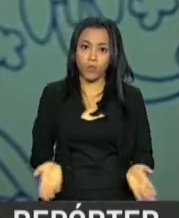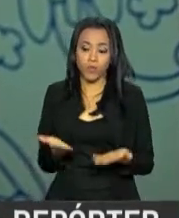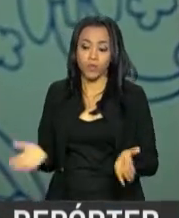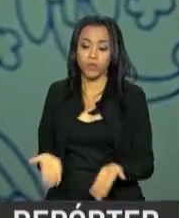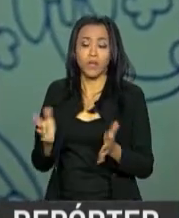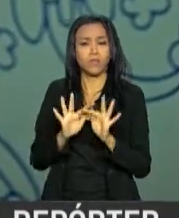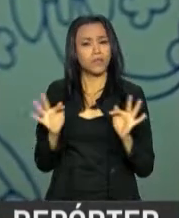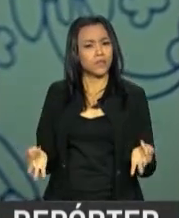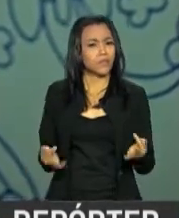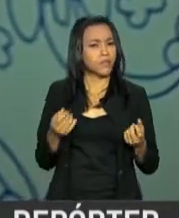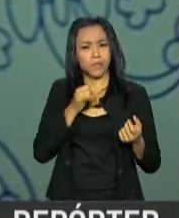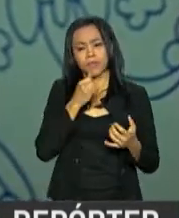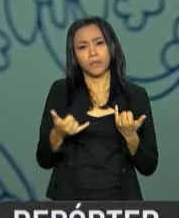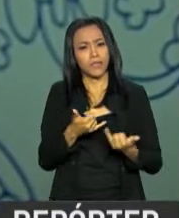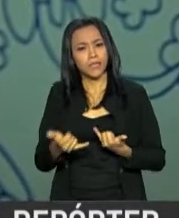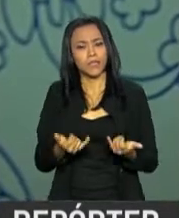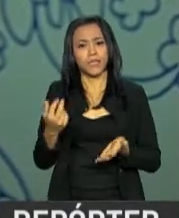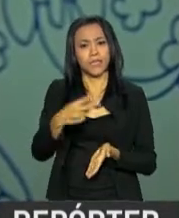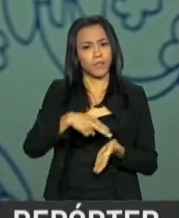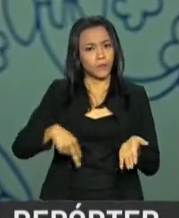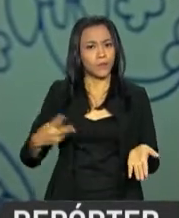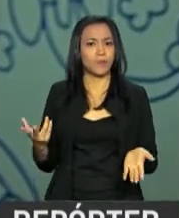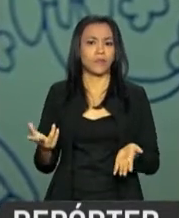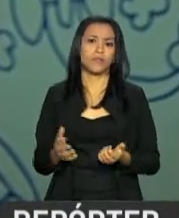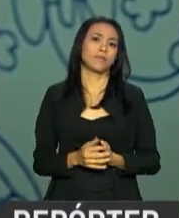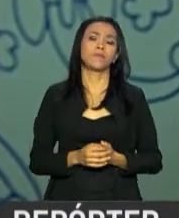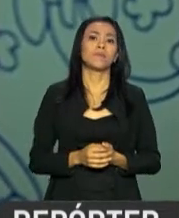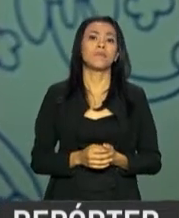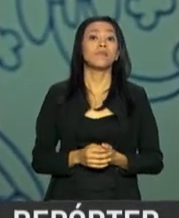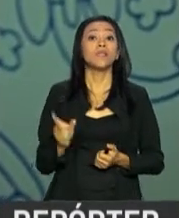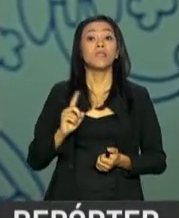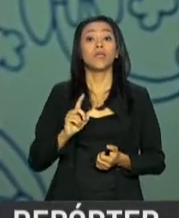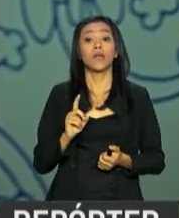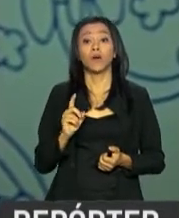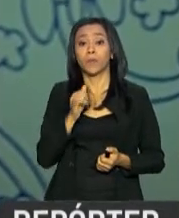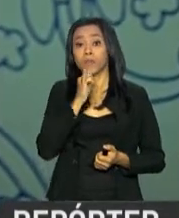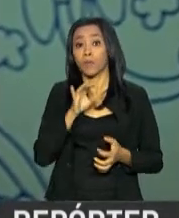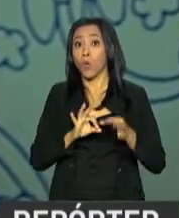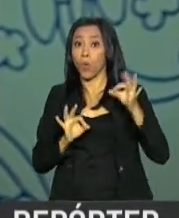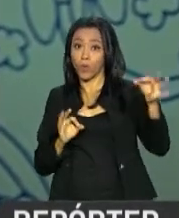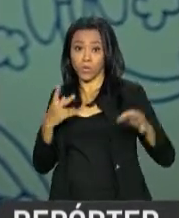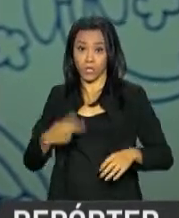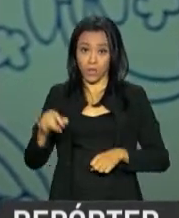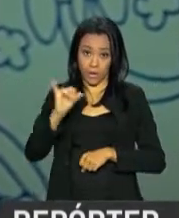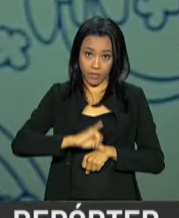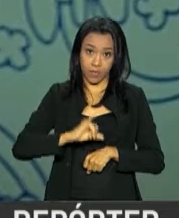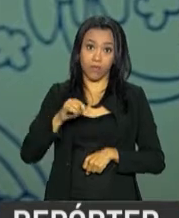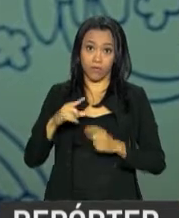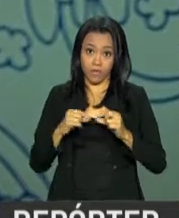simples, como brincadeiras, leitura. E não muito longe daqui da capital, eu tive a